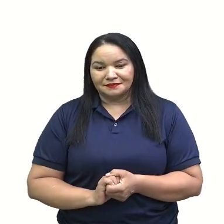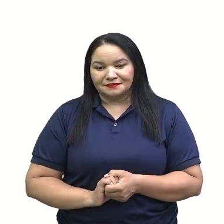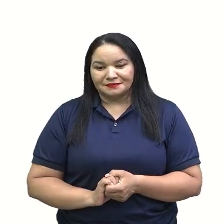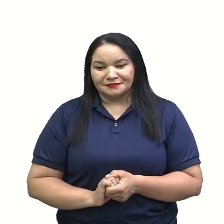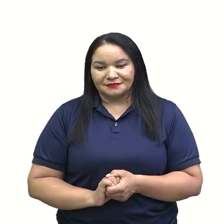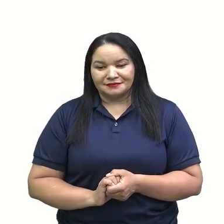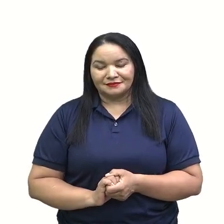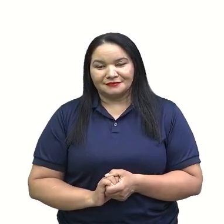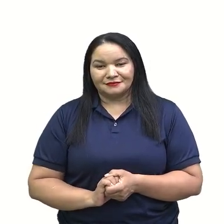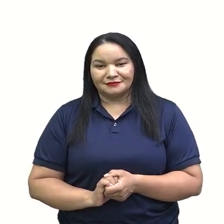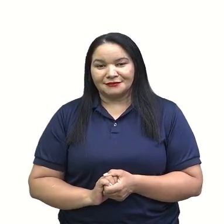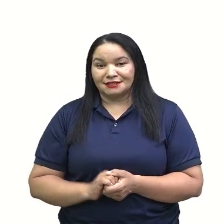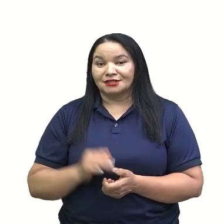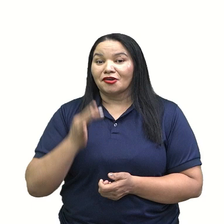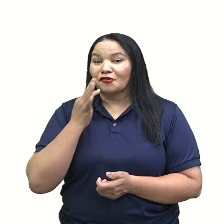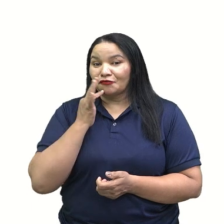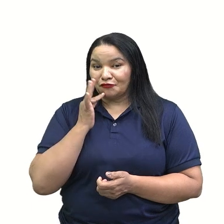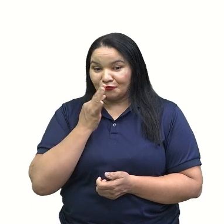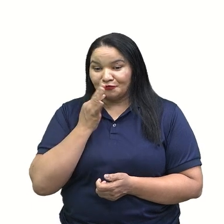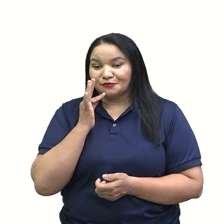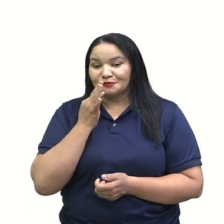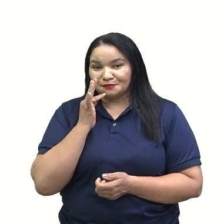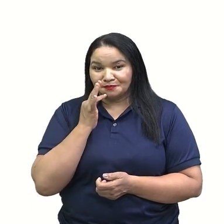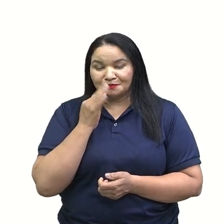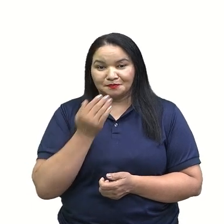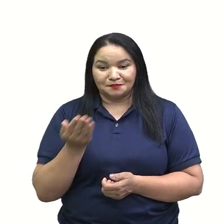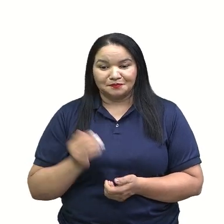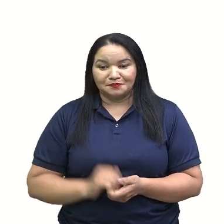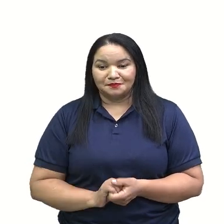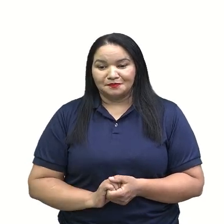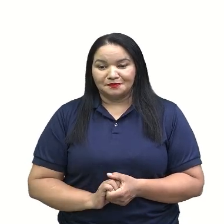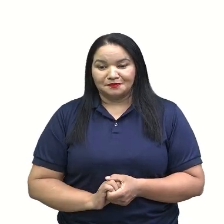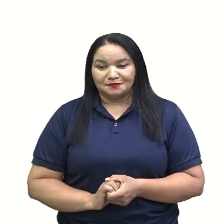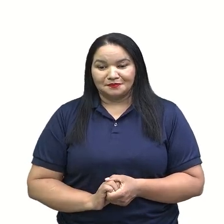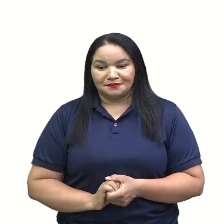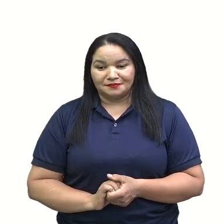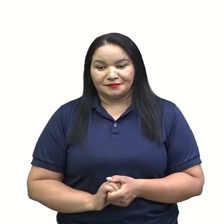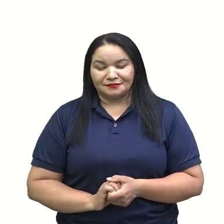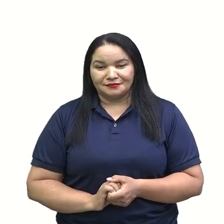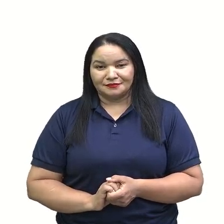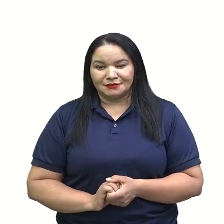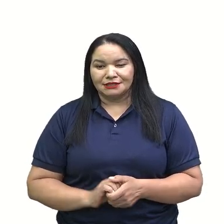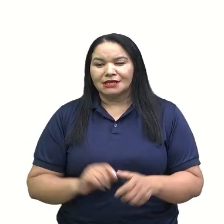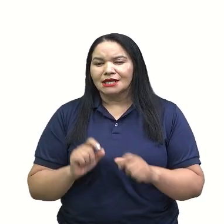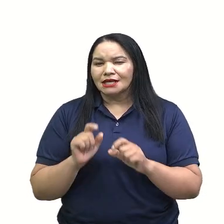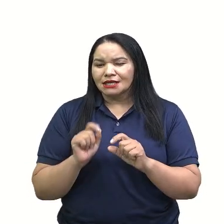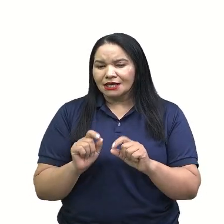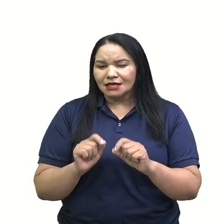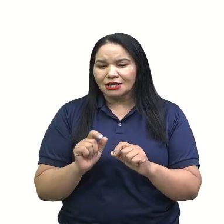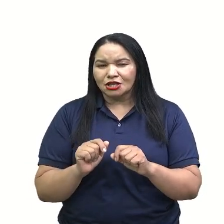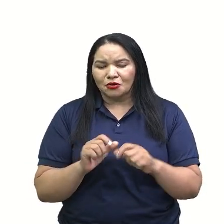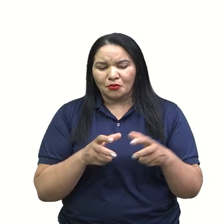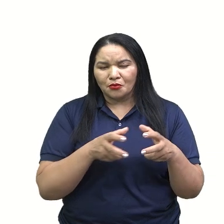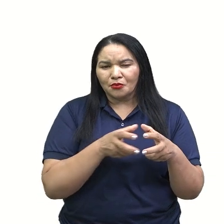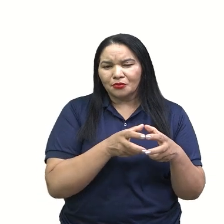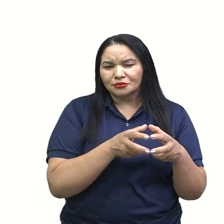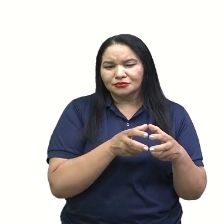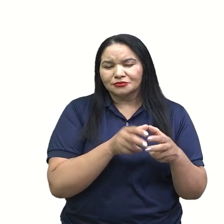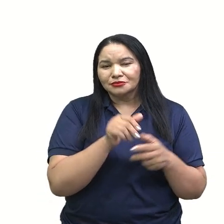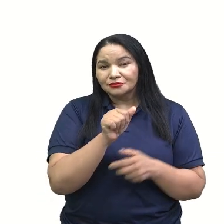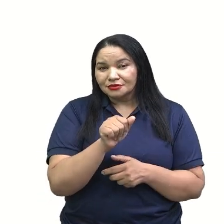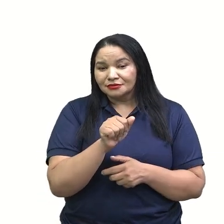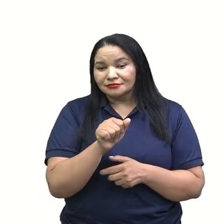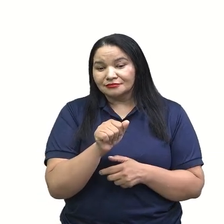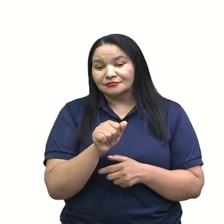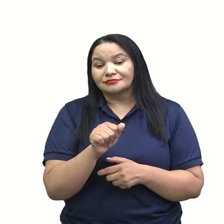quem? Pelas frutas. Tudo bem? Então, Quem é o conjunto A que nós vimos lá na frente?